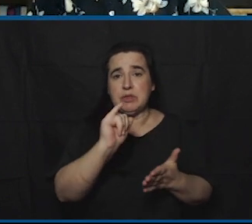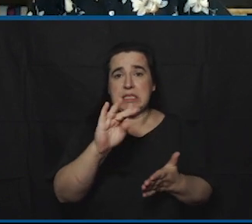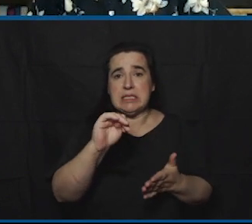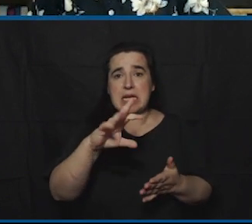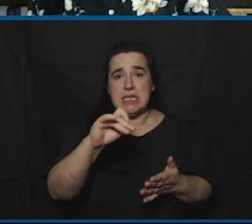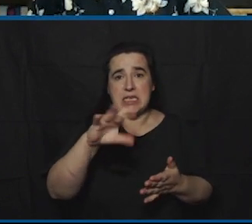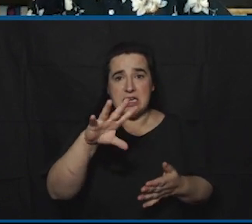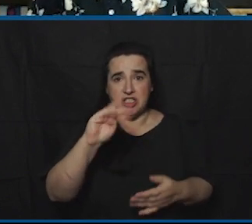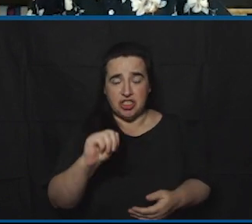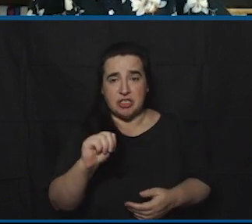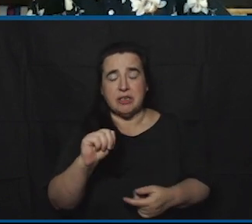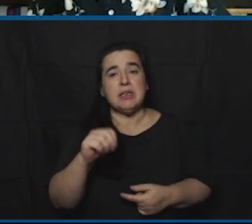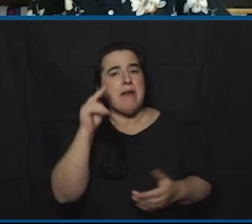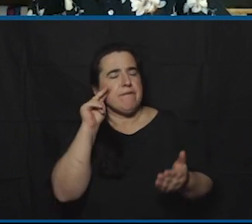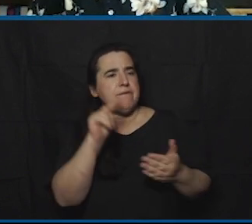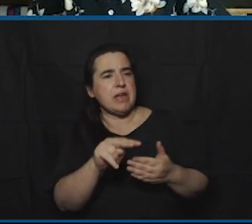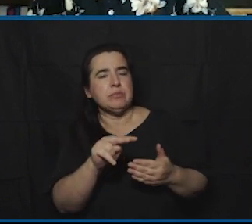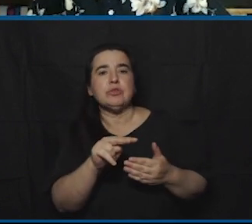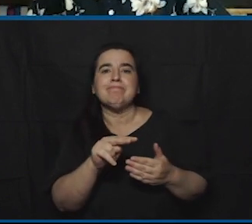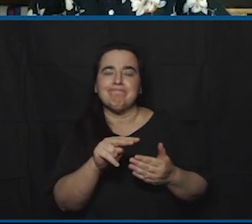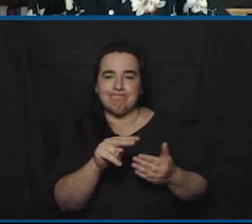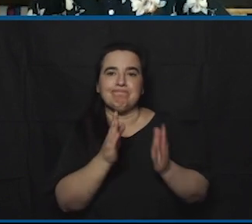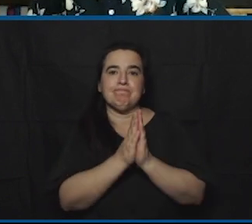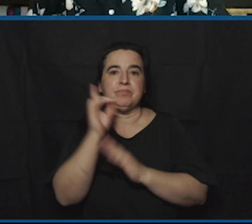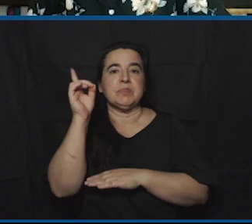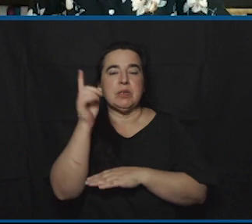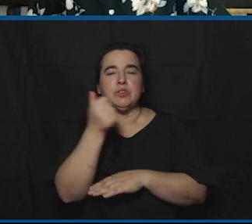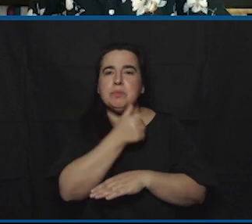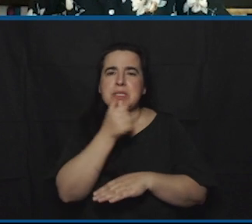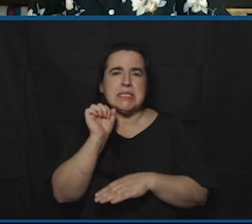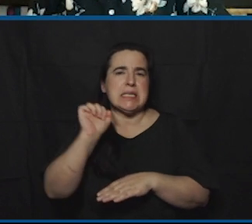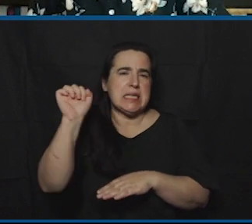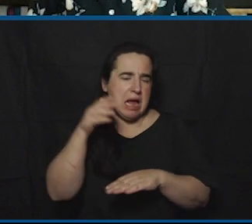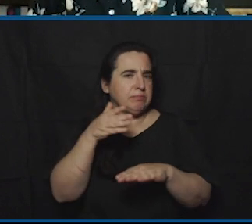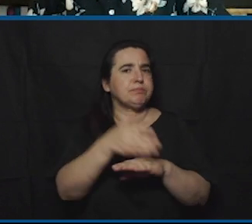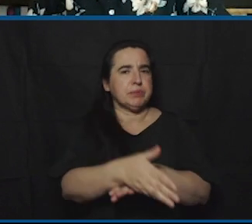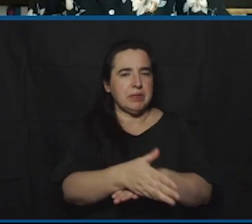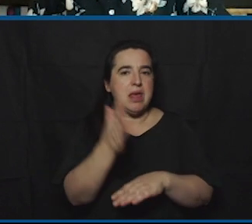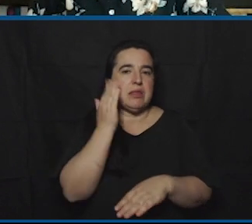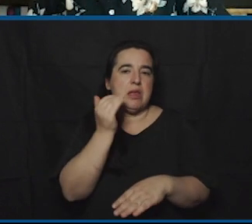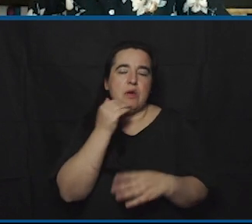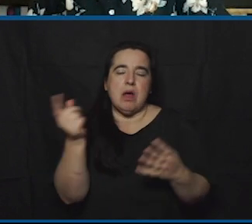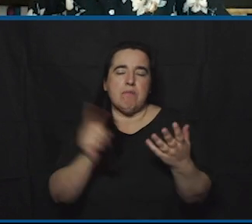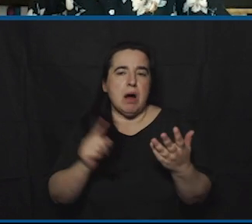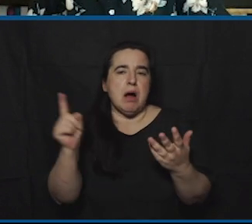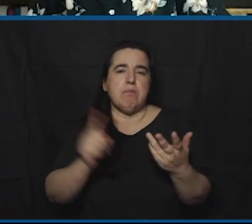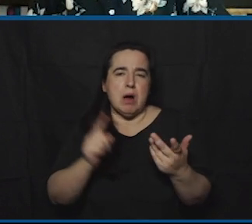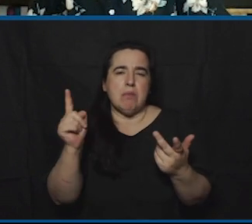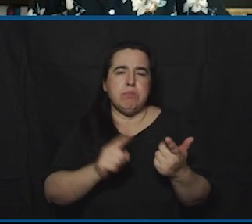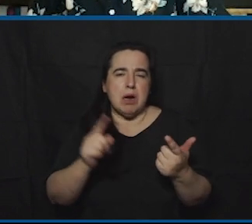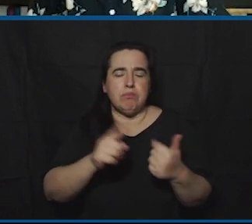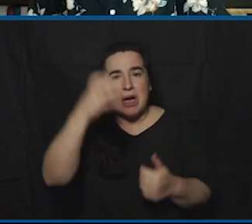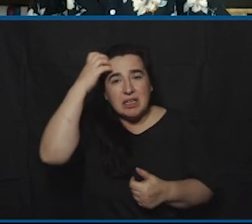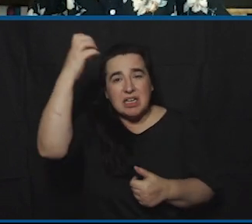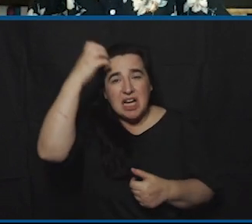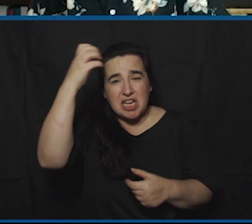né? E nós vimos que Deus, através da sua paciência, ele tentou várias vezes ajudar os diferentes